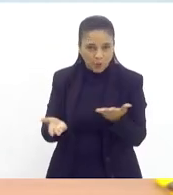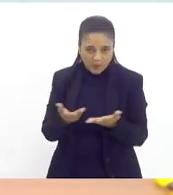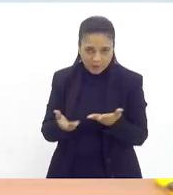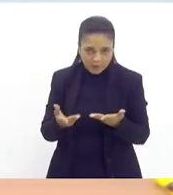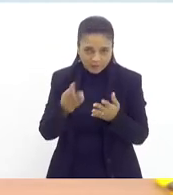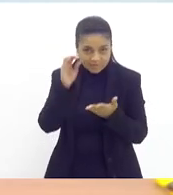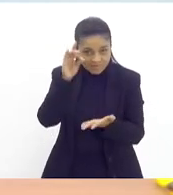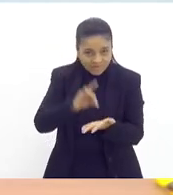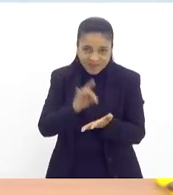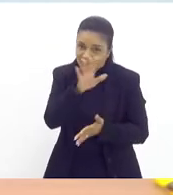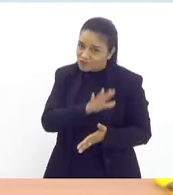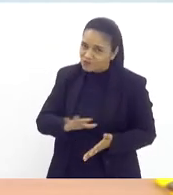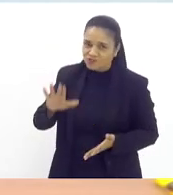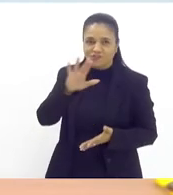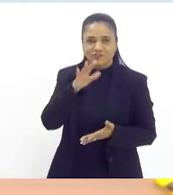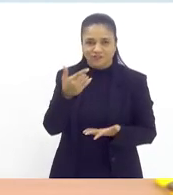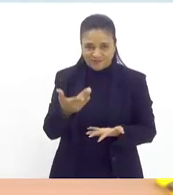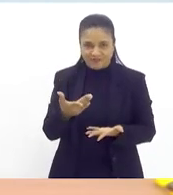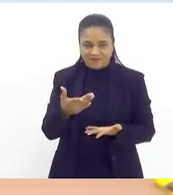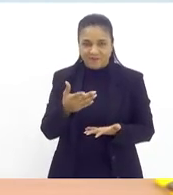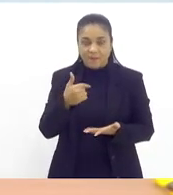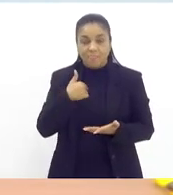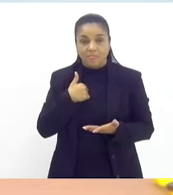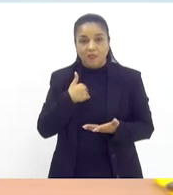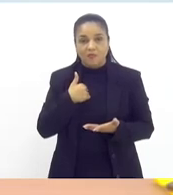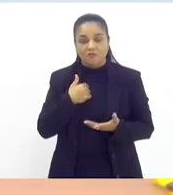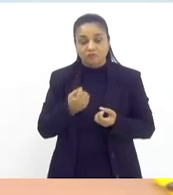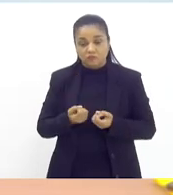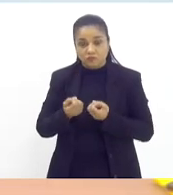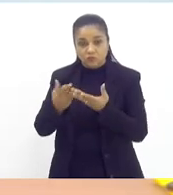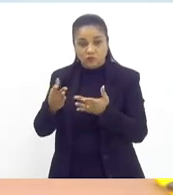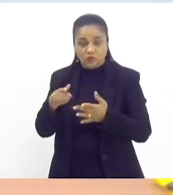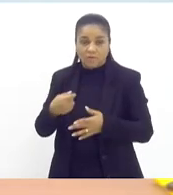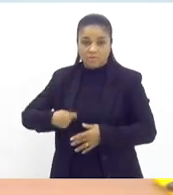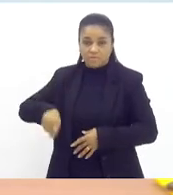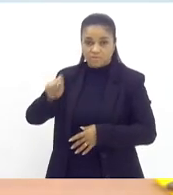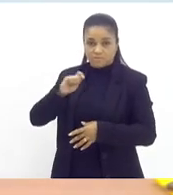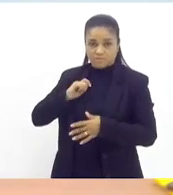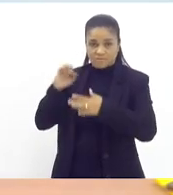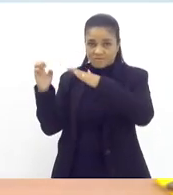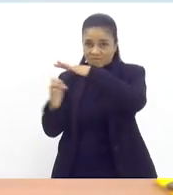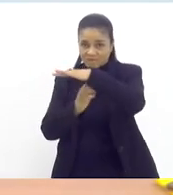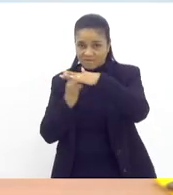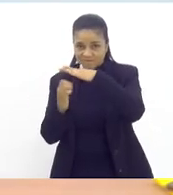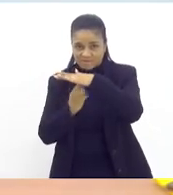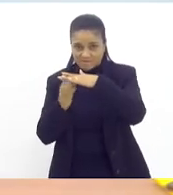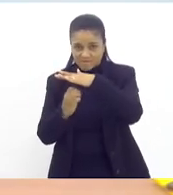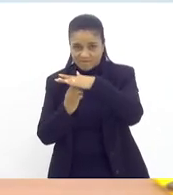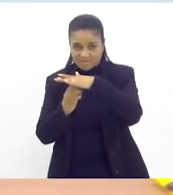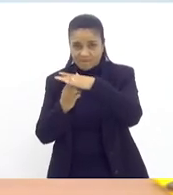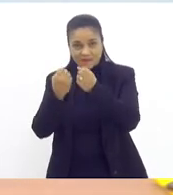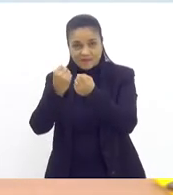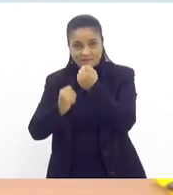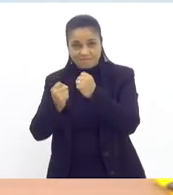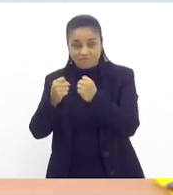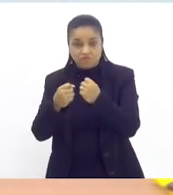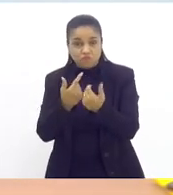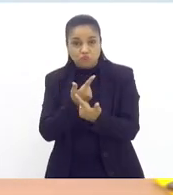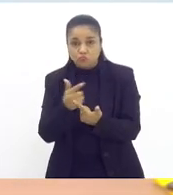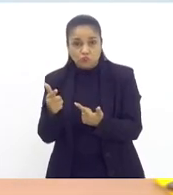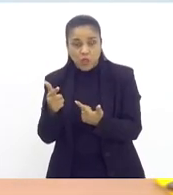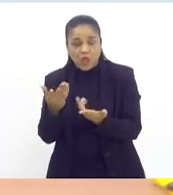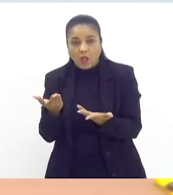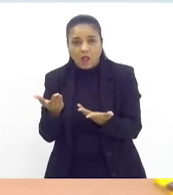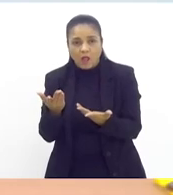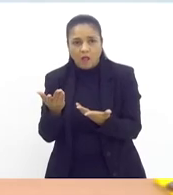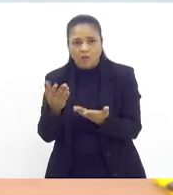perdendo. Assim, eu vou falar, eu dou benefício fiscal para me industrializar, se eu ouvir o Estado falar isso. O país está desindustrializando, tem alguma